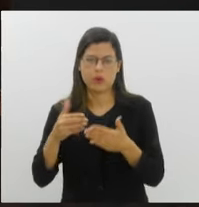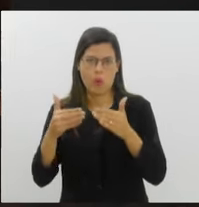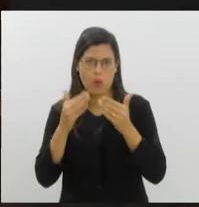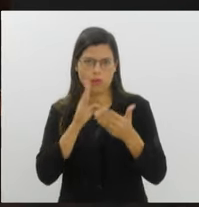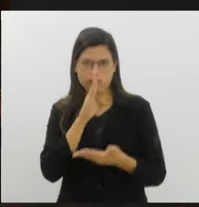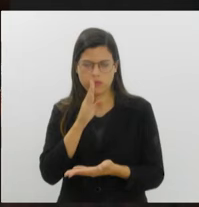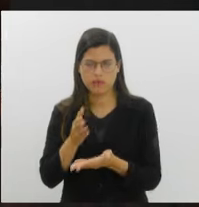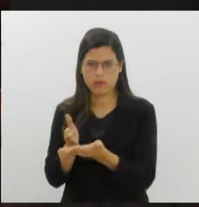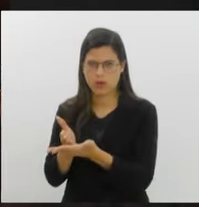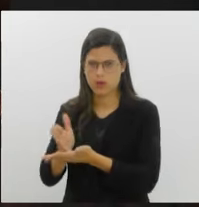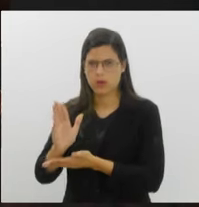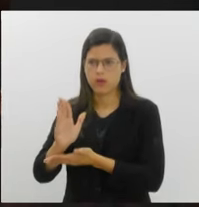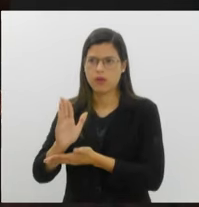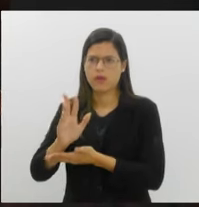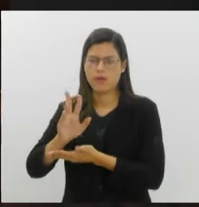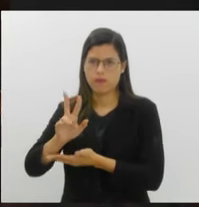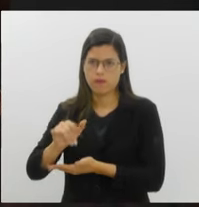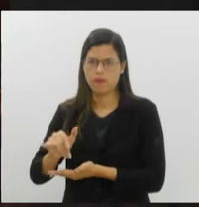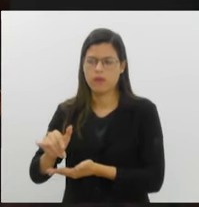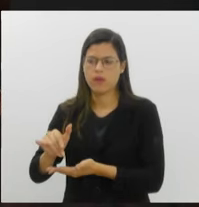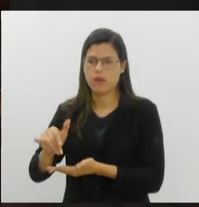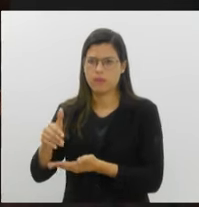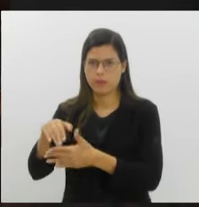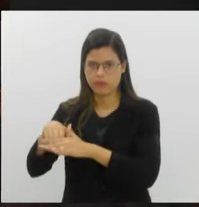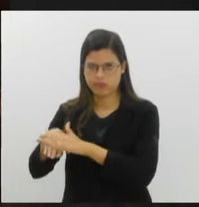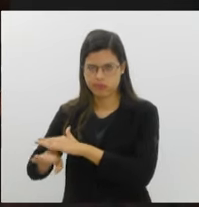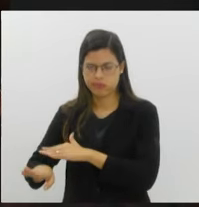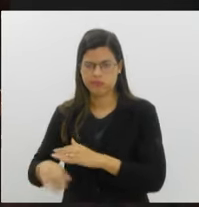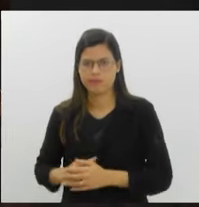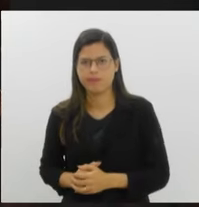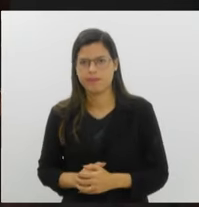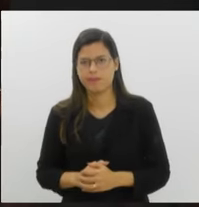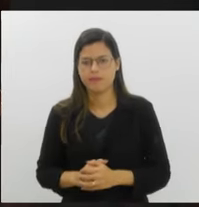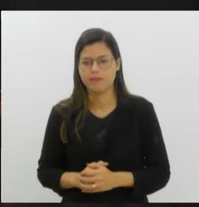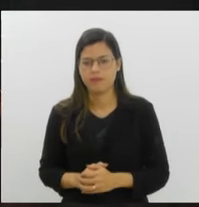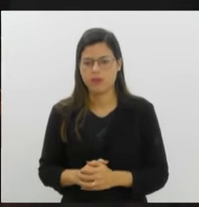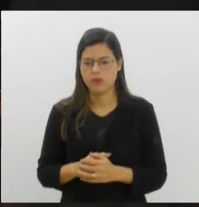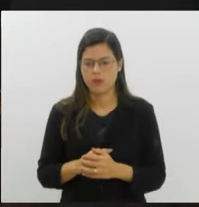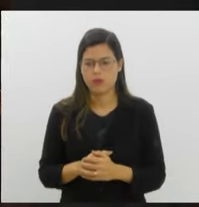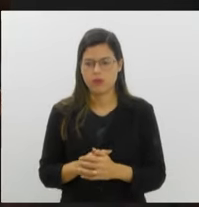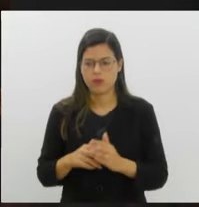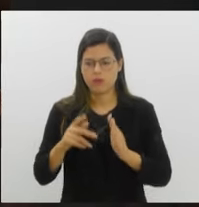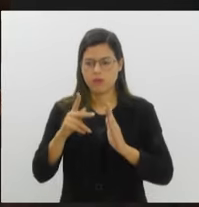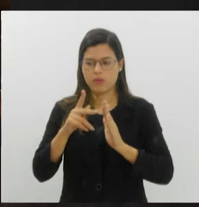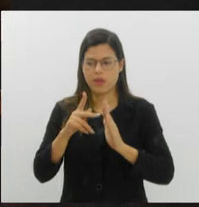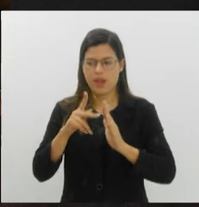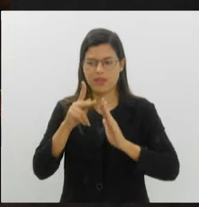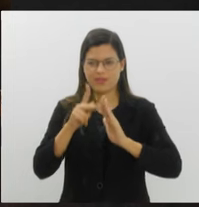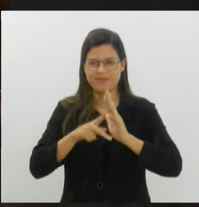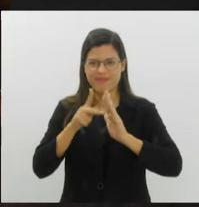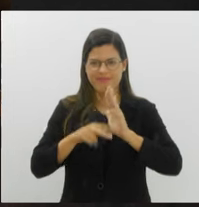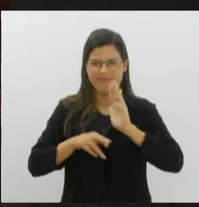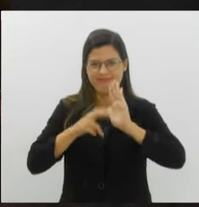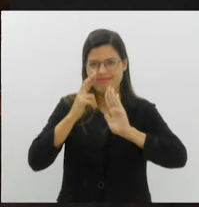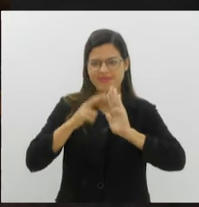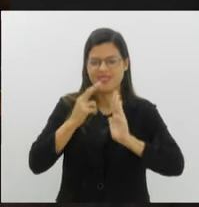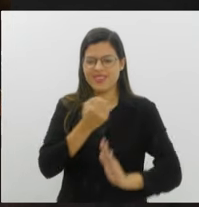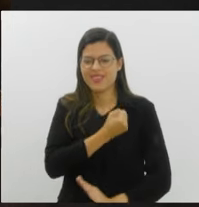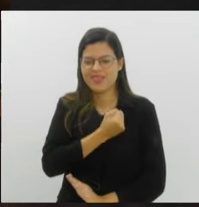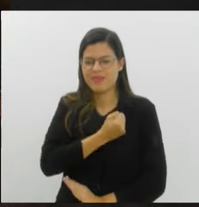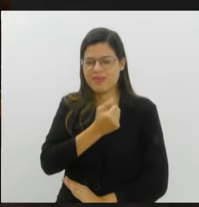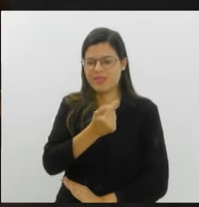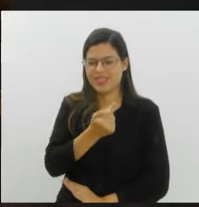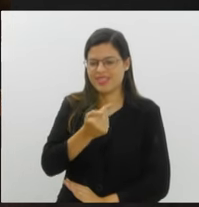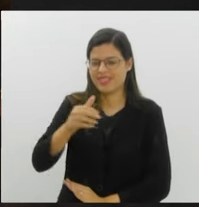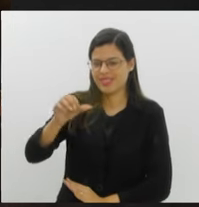estão. Aprovado, vai à promulgação. Anuncio projeto de resolução número